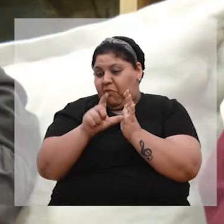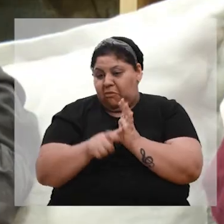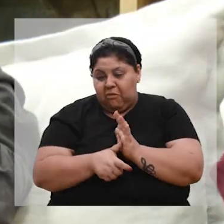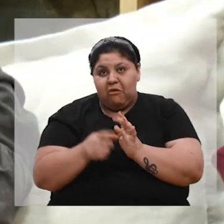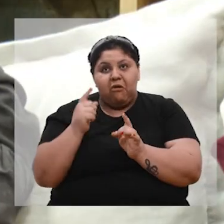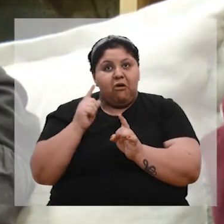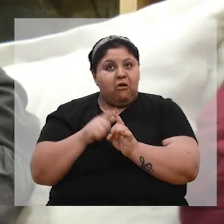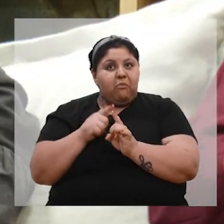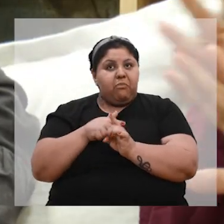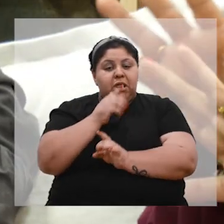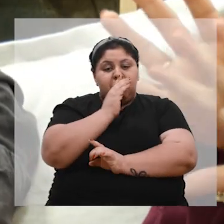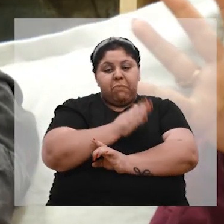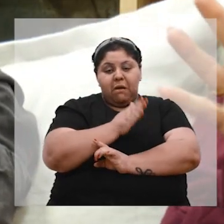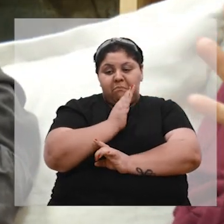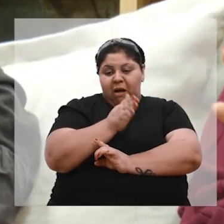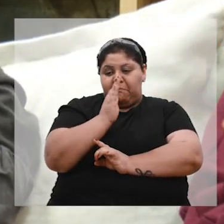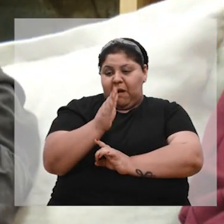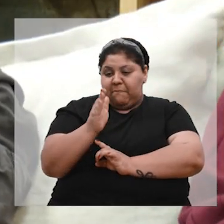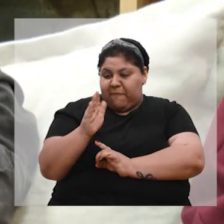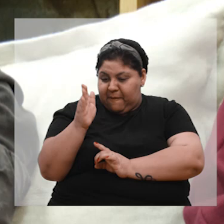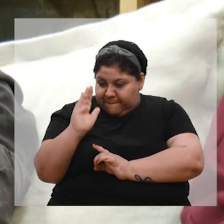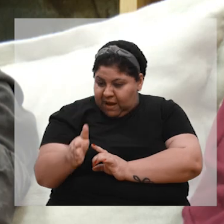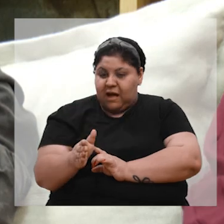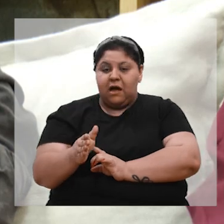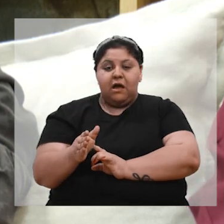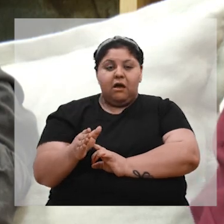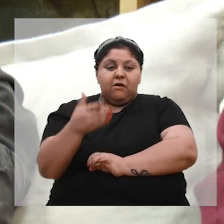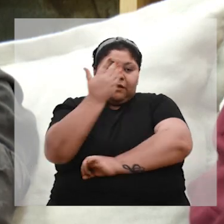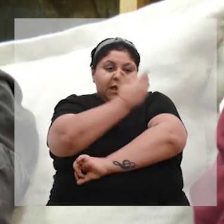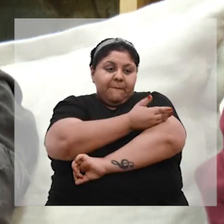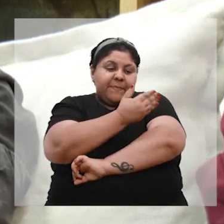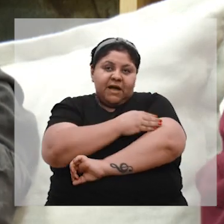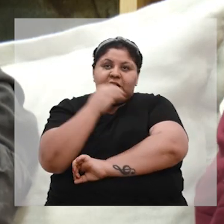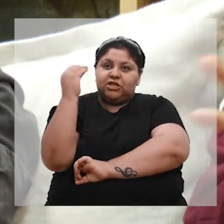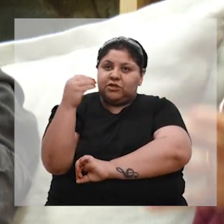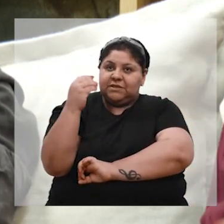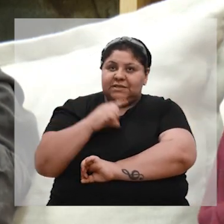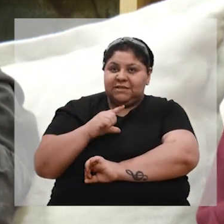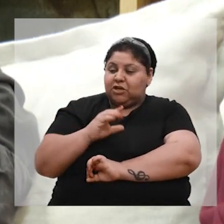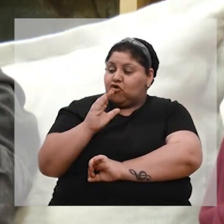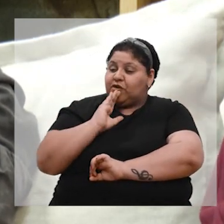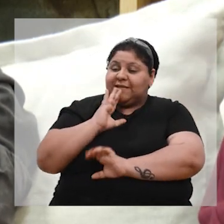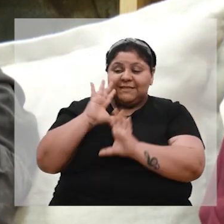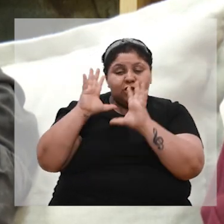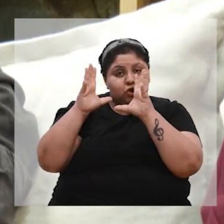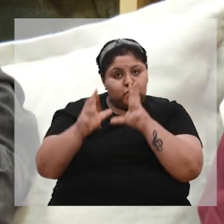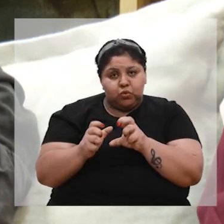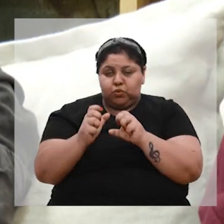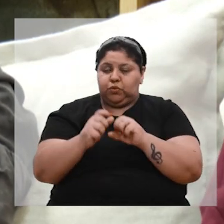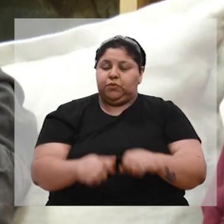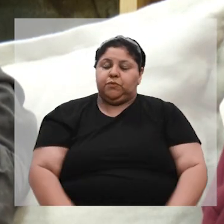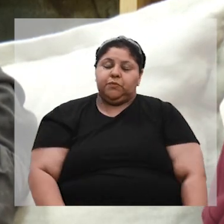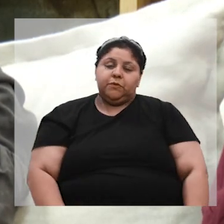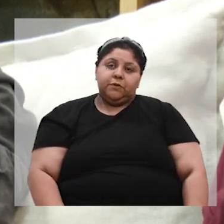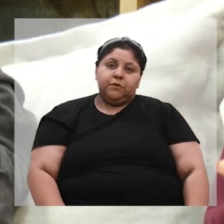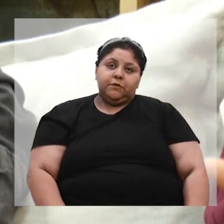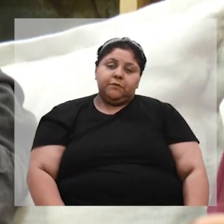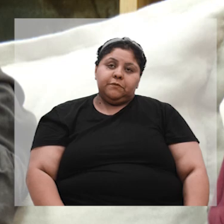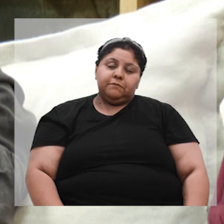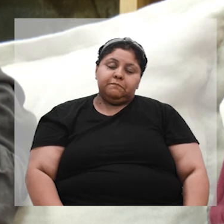porque ele passa por um estágio assim de que tem que conhecer tudo. E